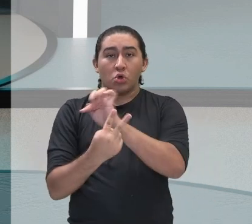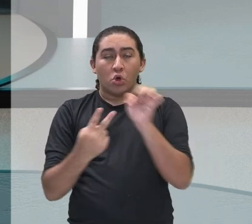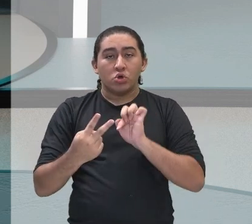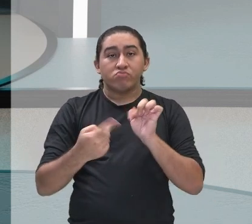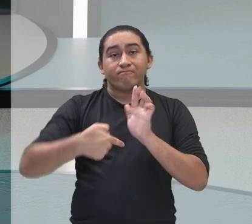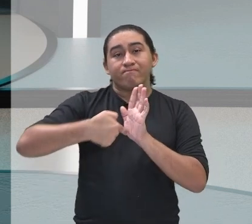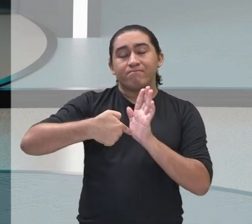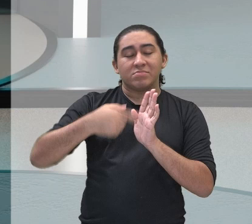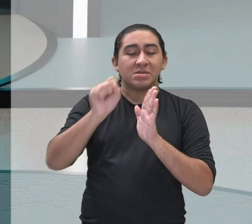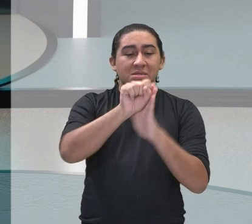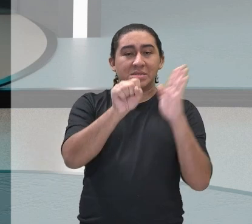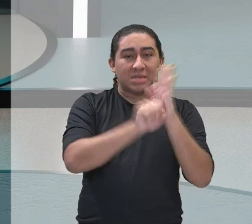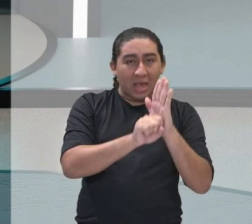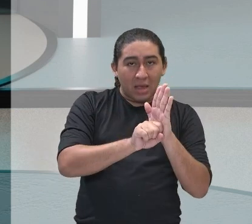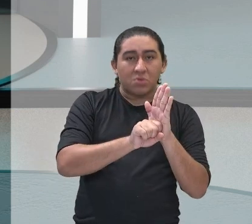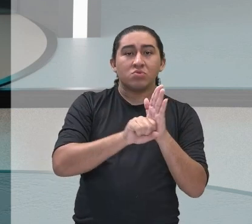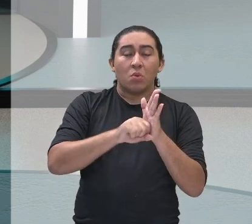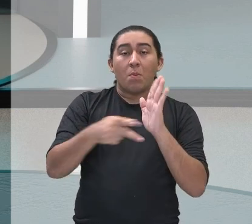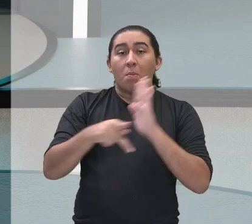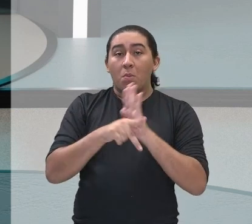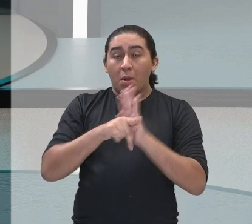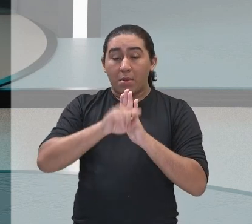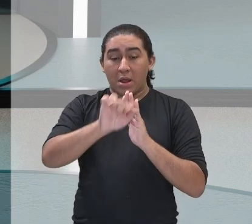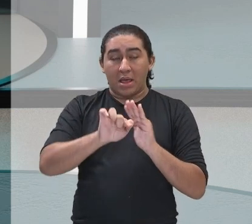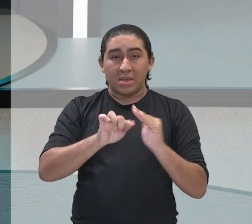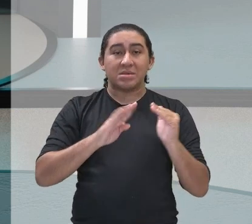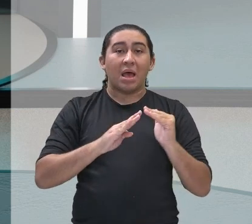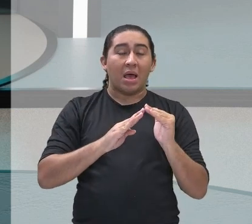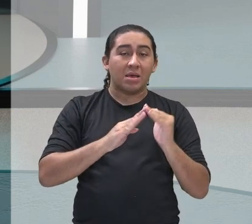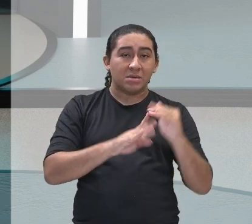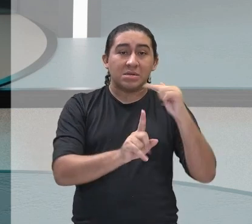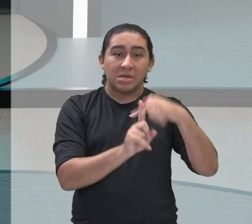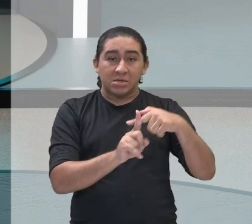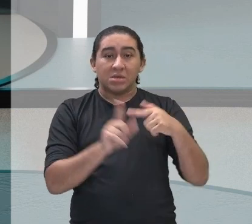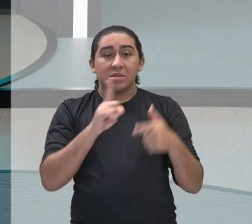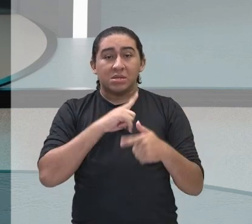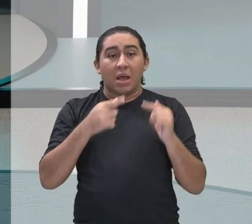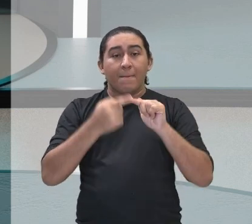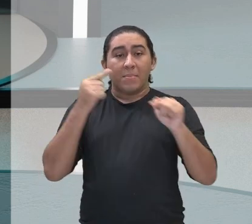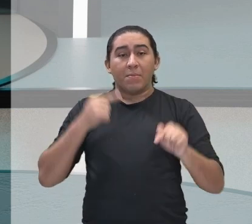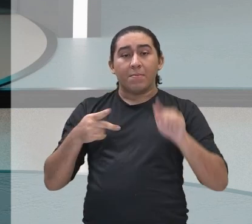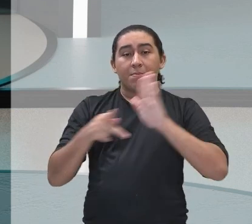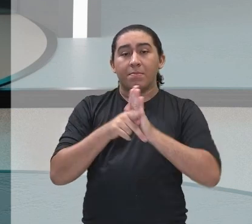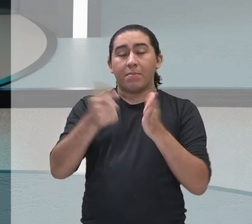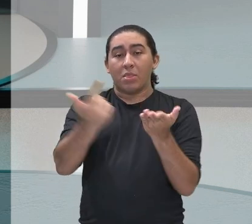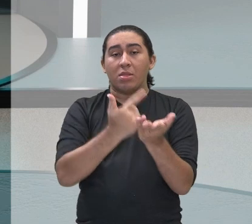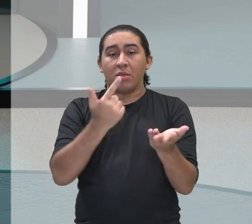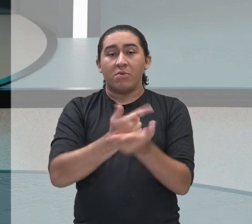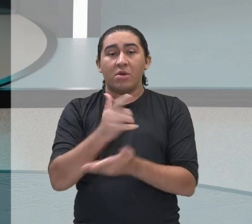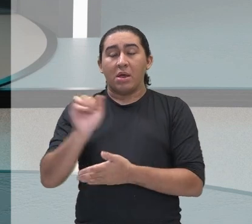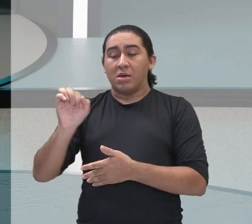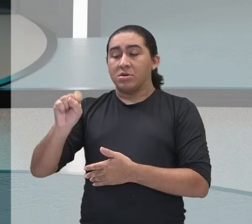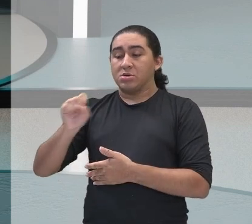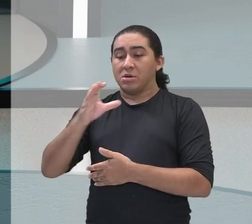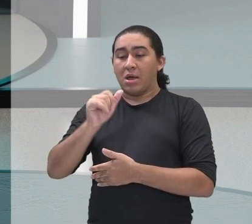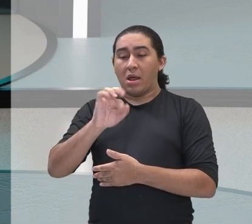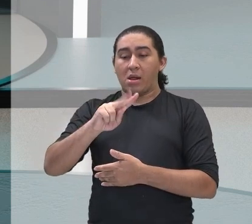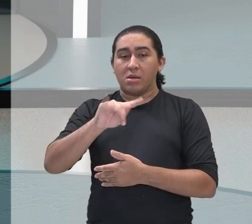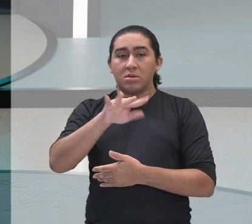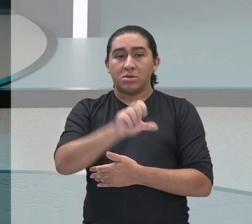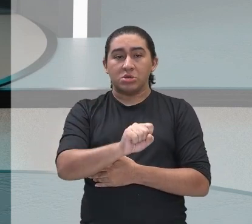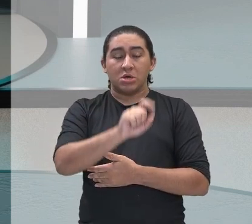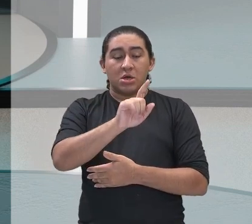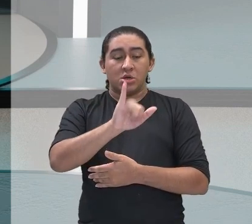catequese, registradas posteriormente em antologias como em As Cartas Jesuíticas, de